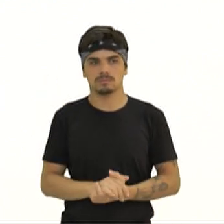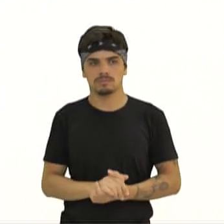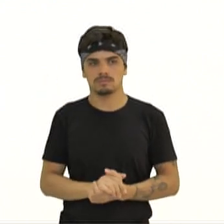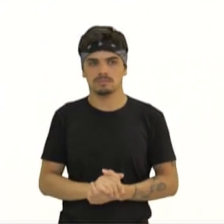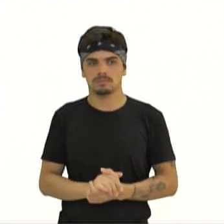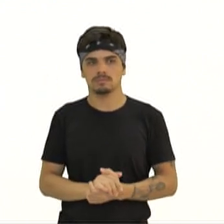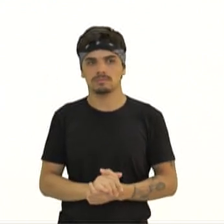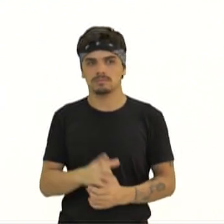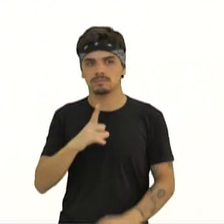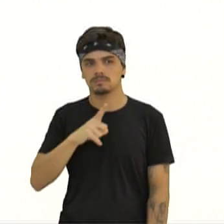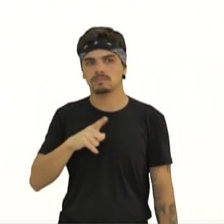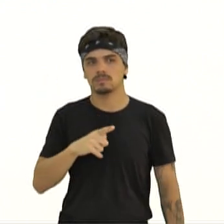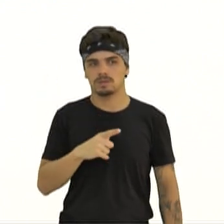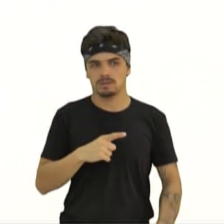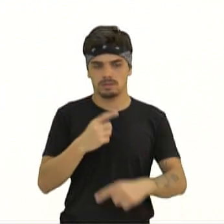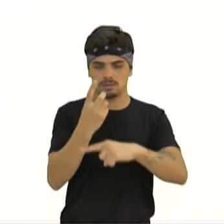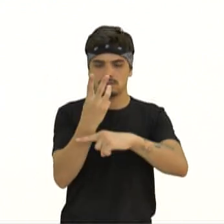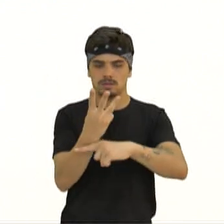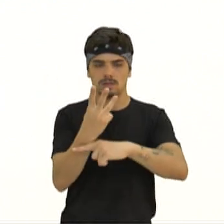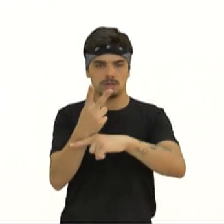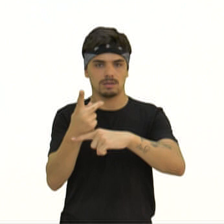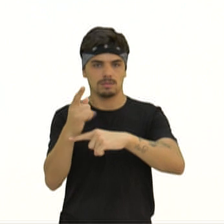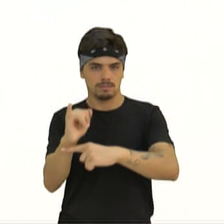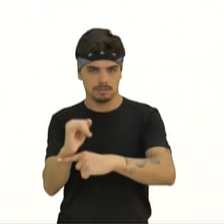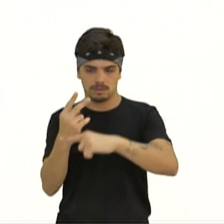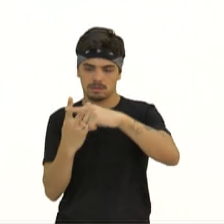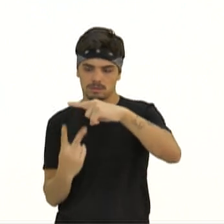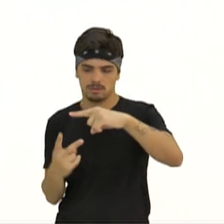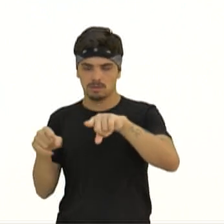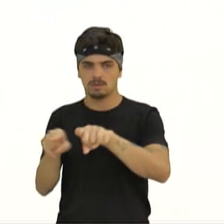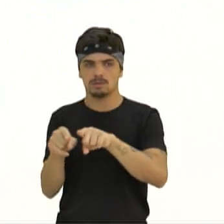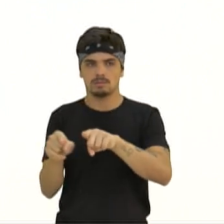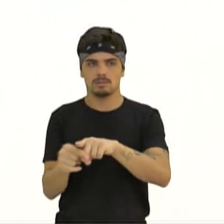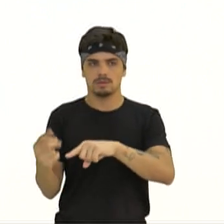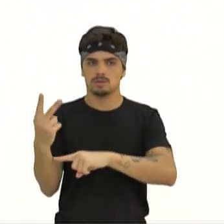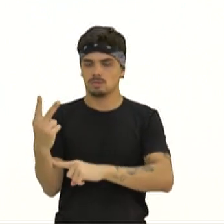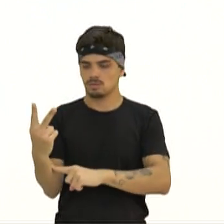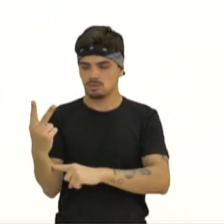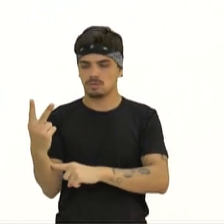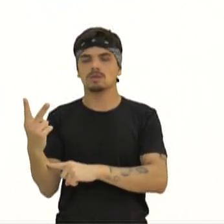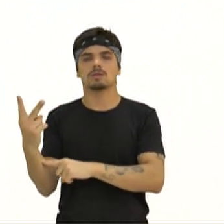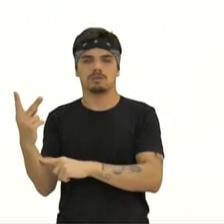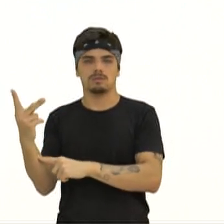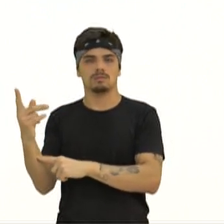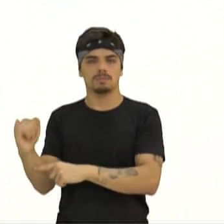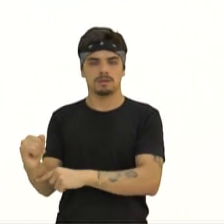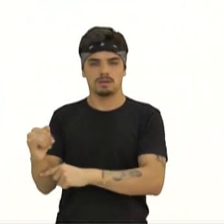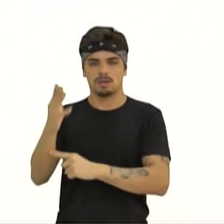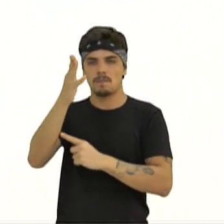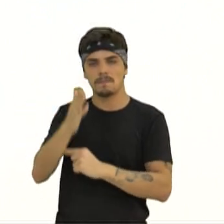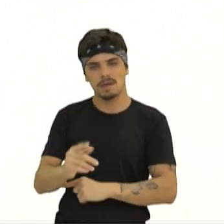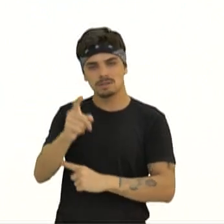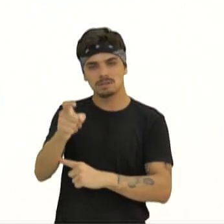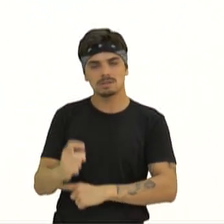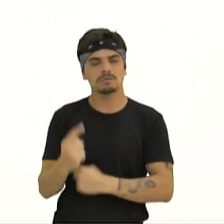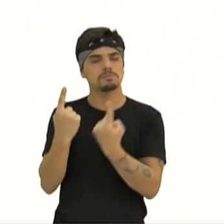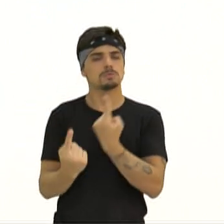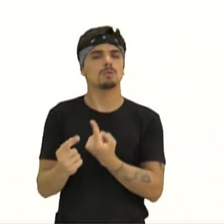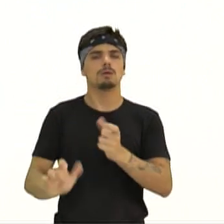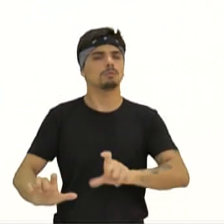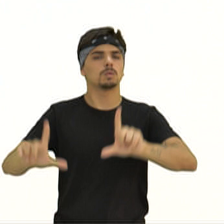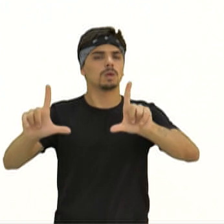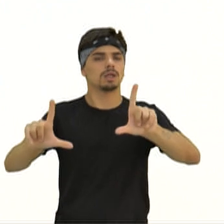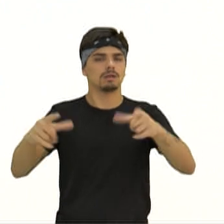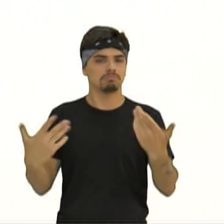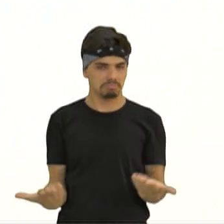está entre 3π, 3π sobre 2 e 2π. Que quadrante é esse, né? Que eu preciso definir o quadrante,